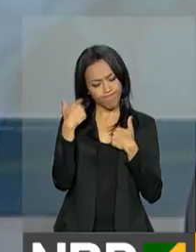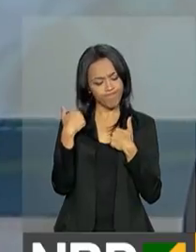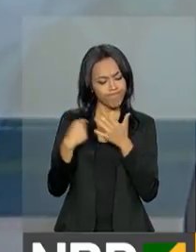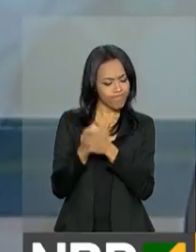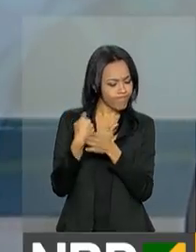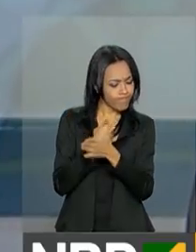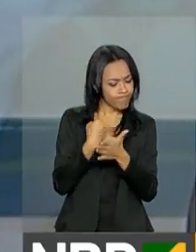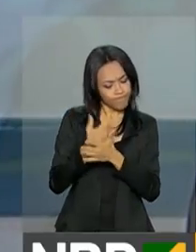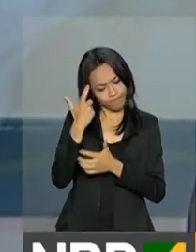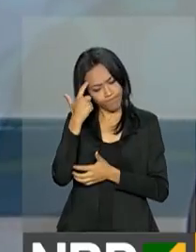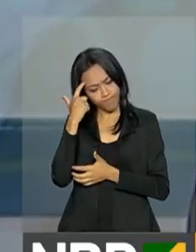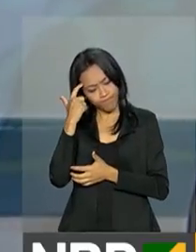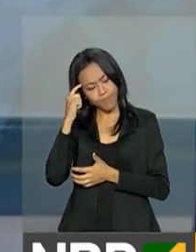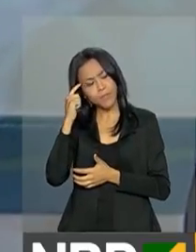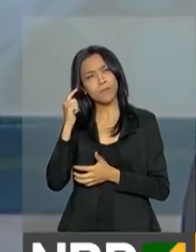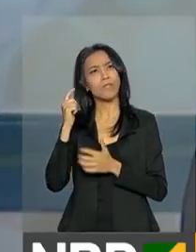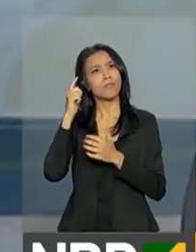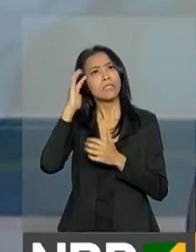enquanto